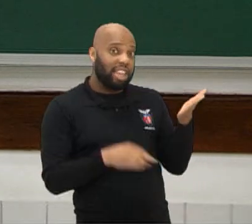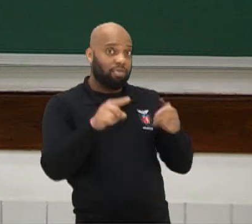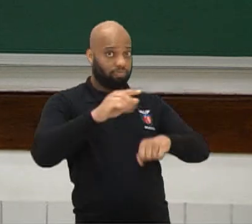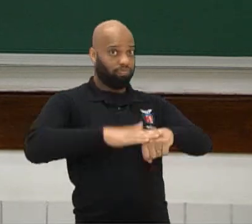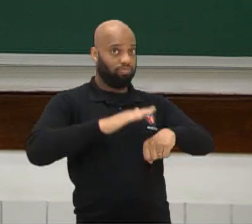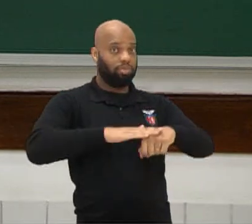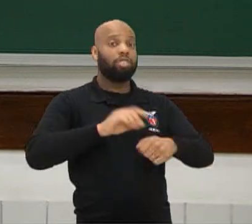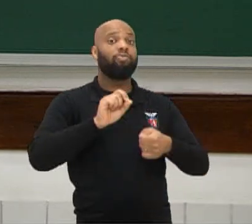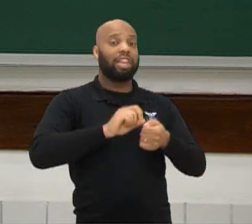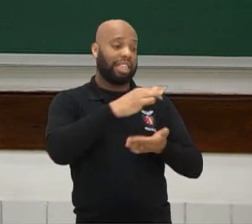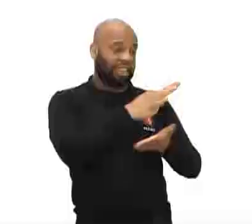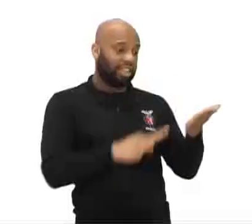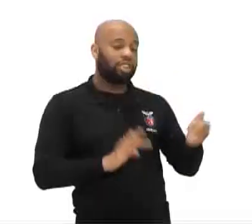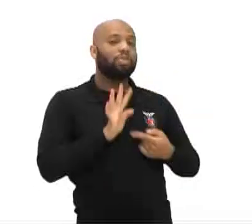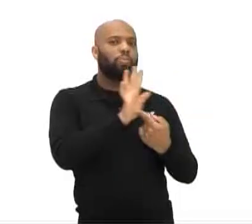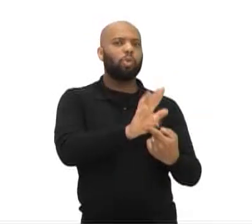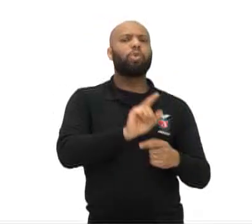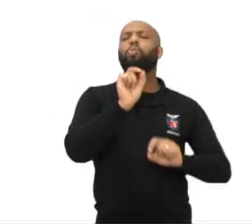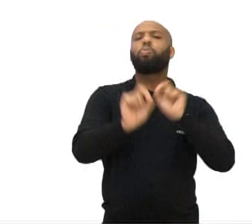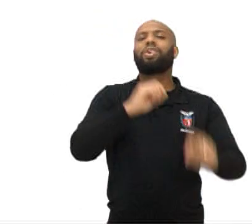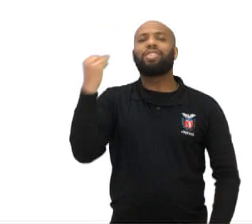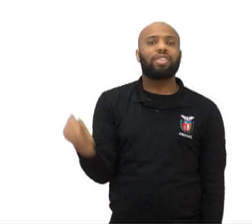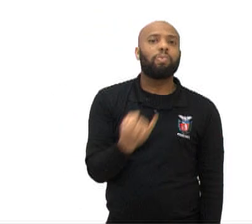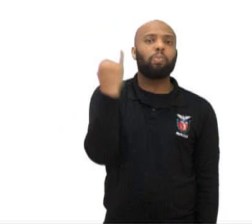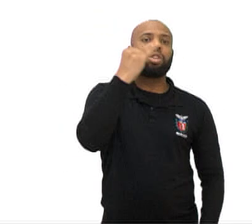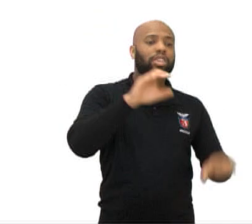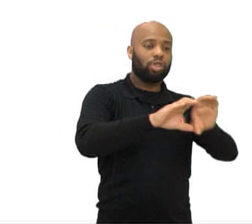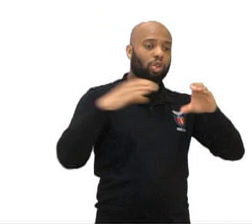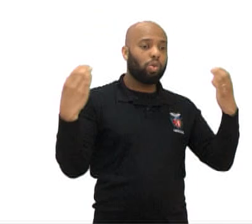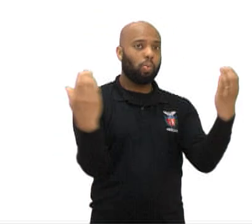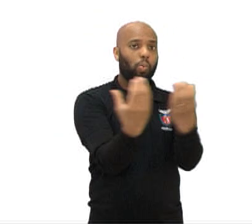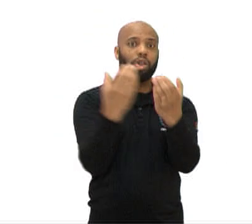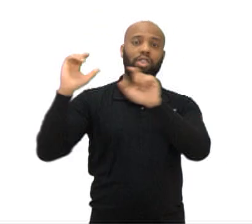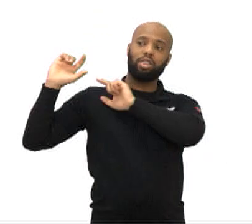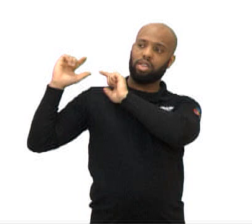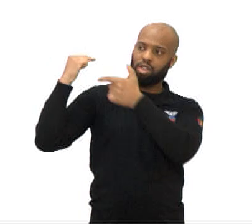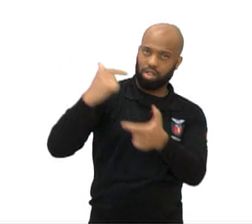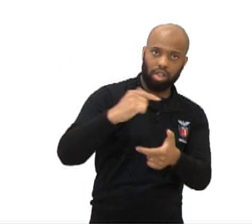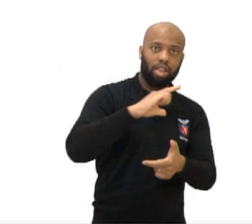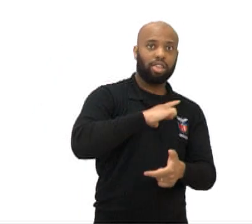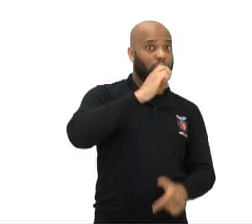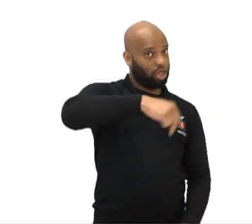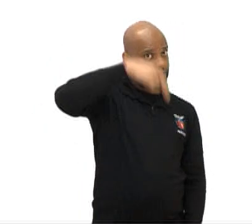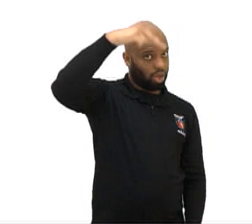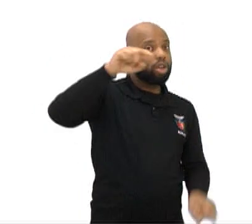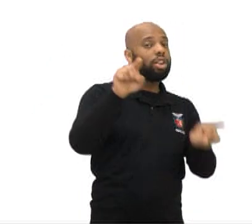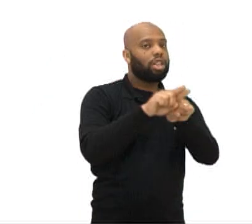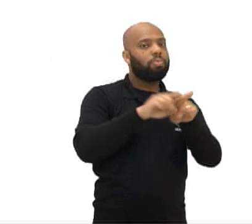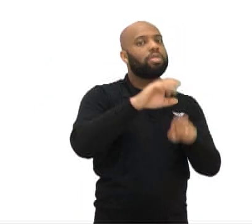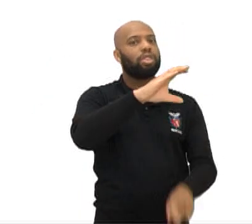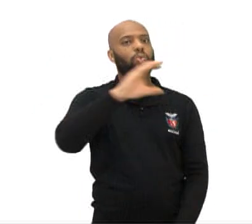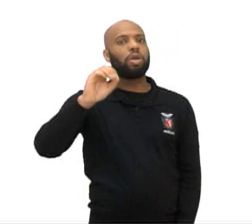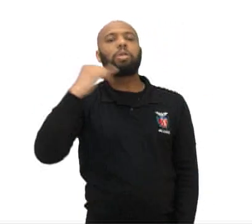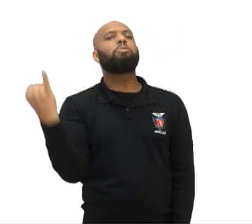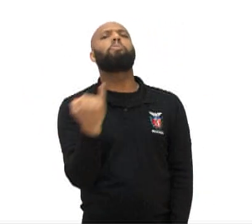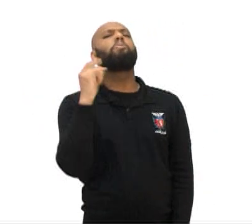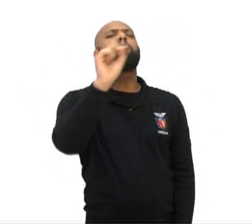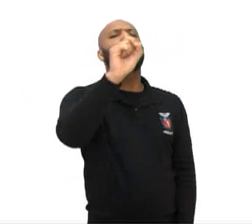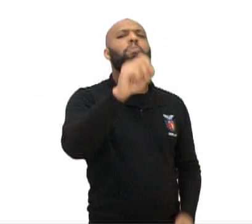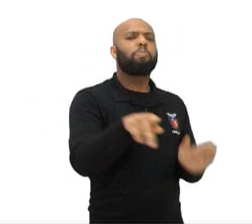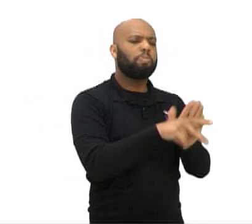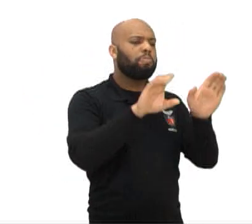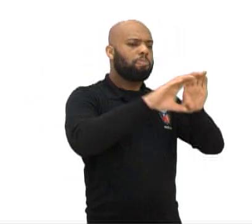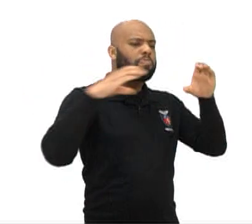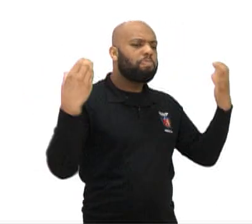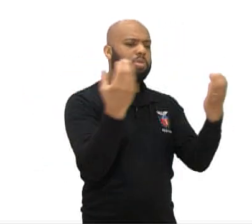texto mostrando ali a importância das comunidades tradicionais, tanto para o Norte quanto para o Centro-Oeste,